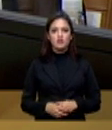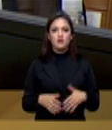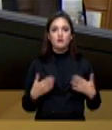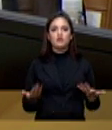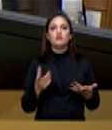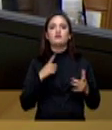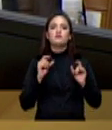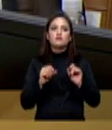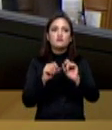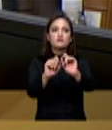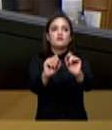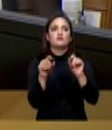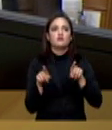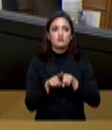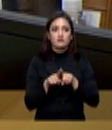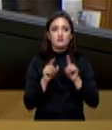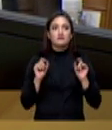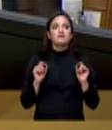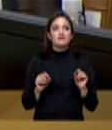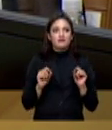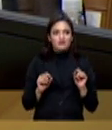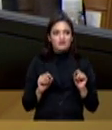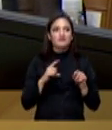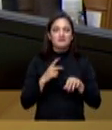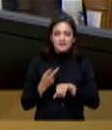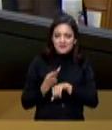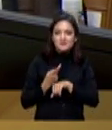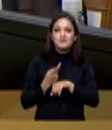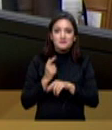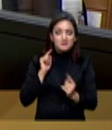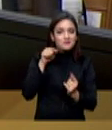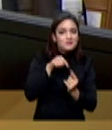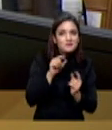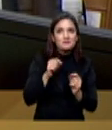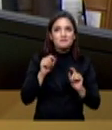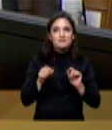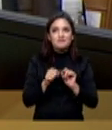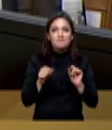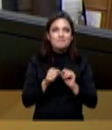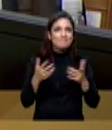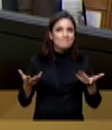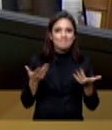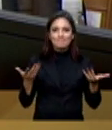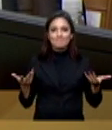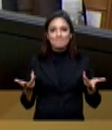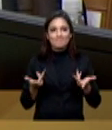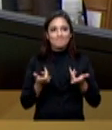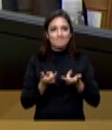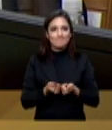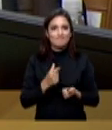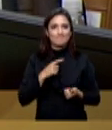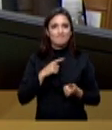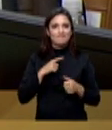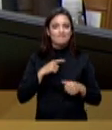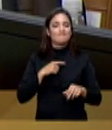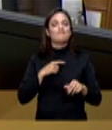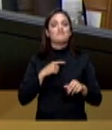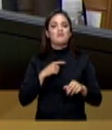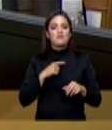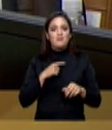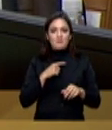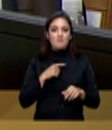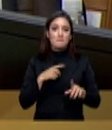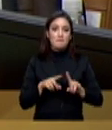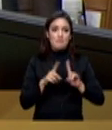de um modelo que busca promover de modo Lou vav meritórios a